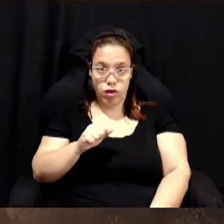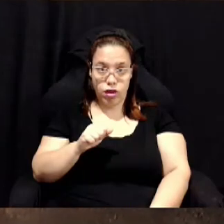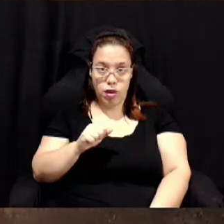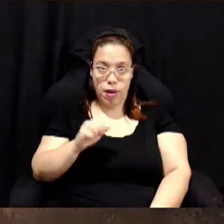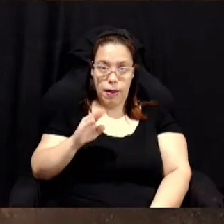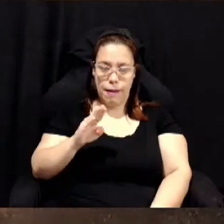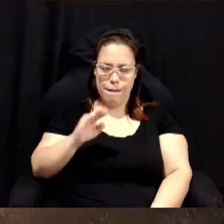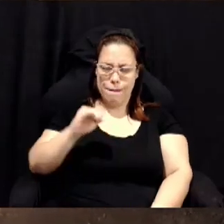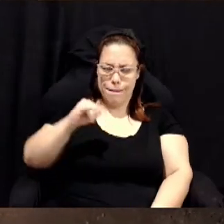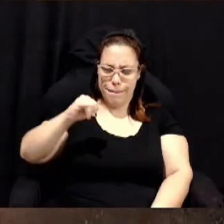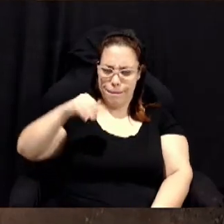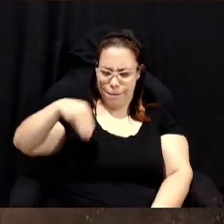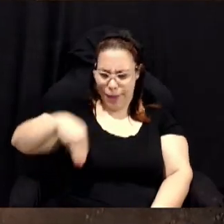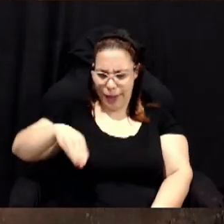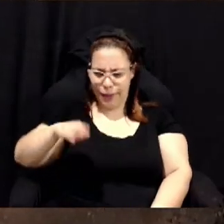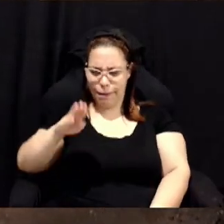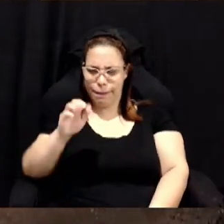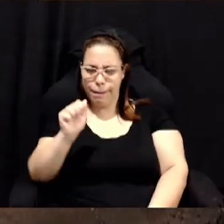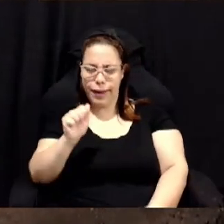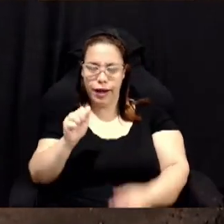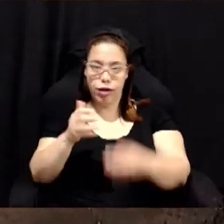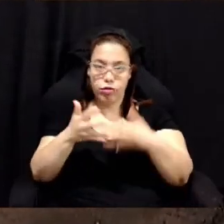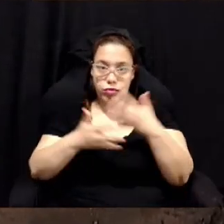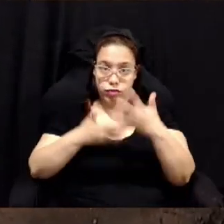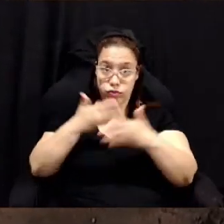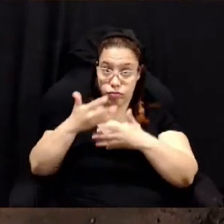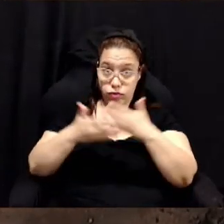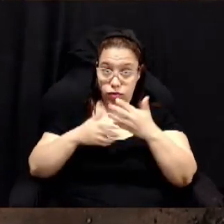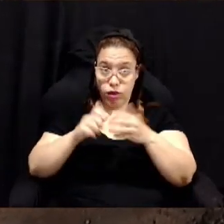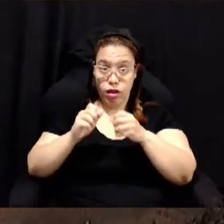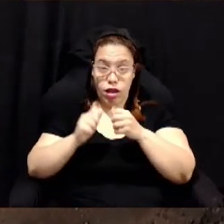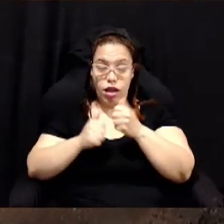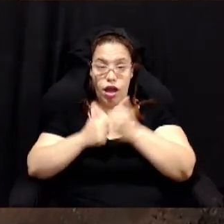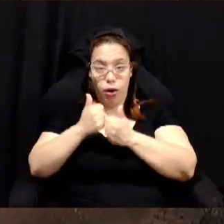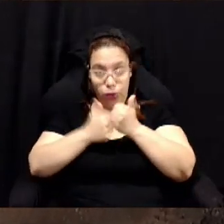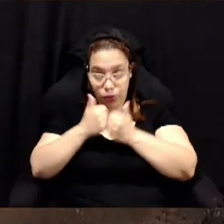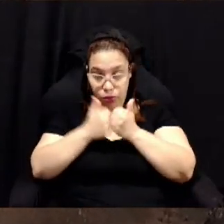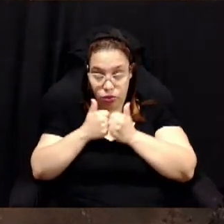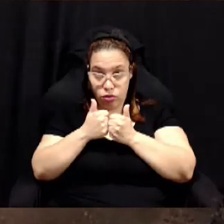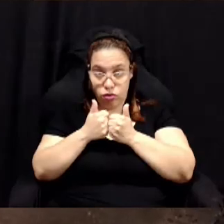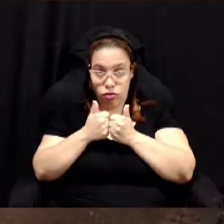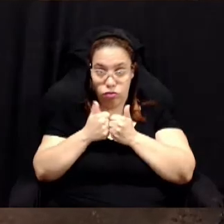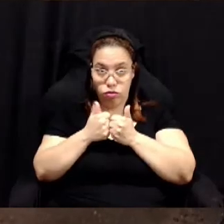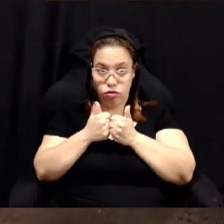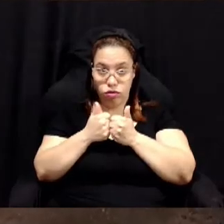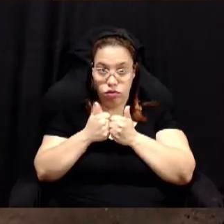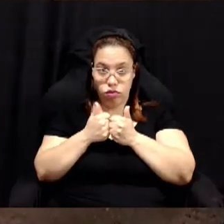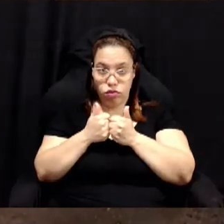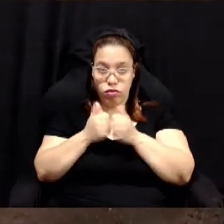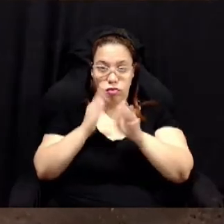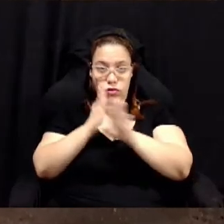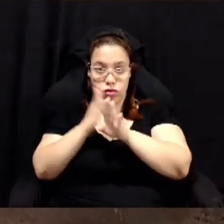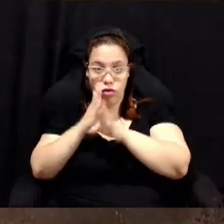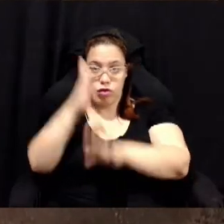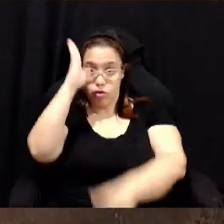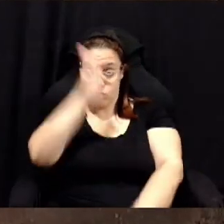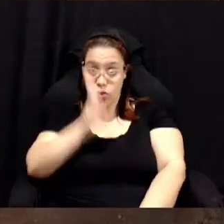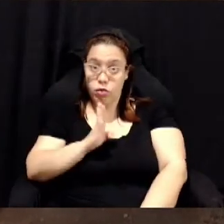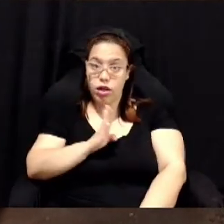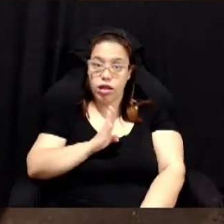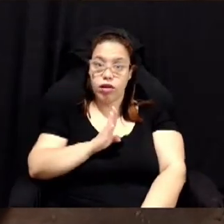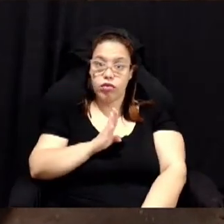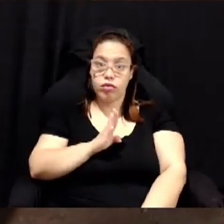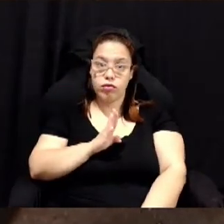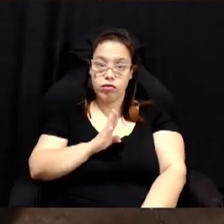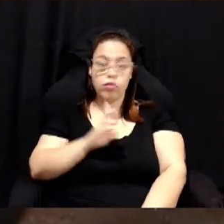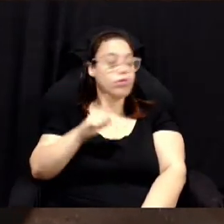de legumes servido com arroz e alguns elementos que a gente encontra aqui no Brasil. E depois,